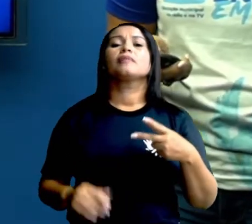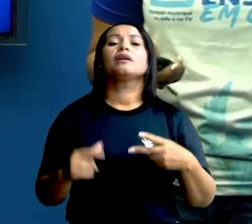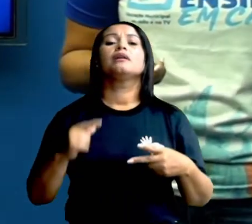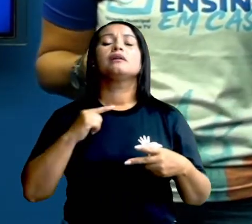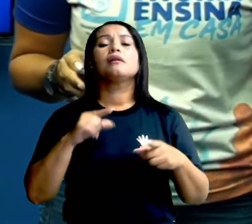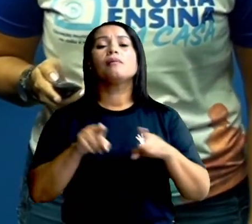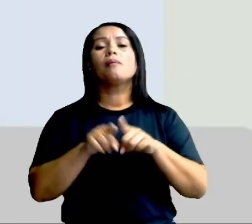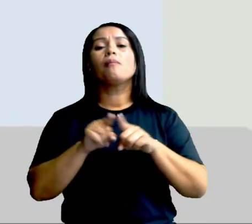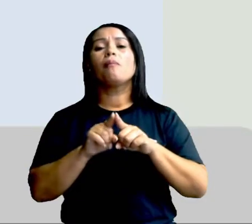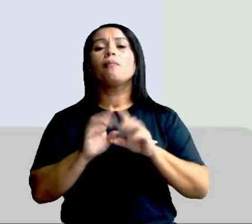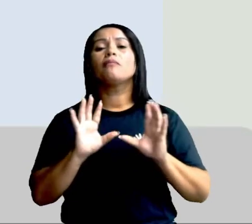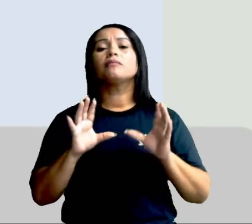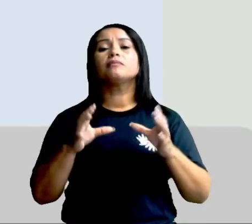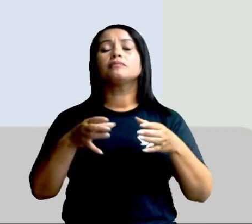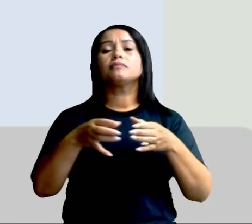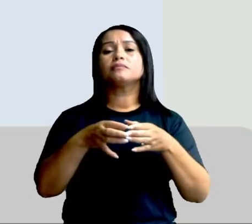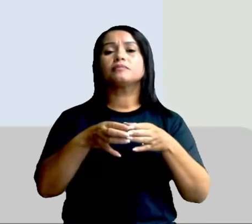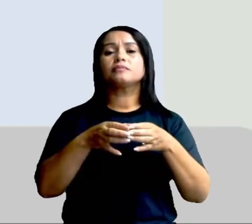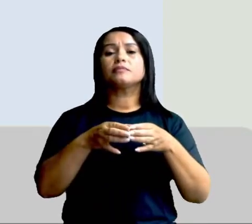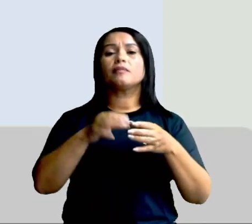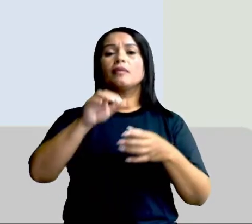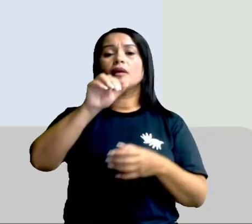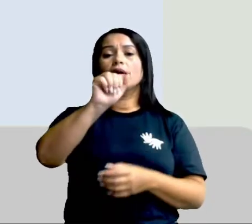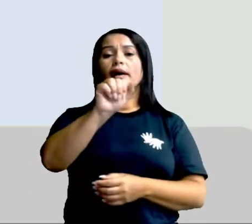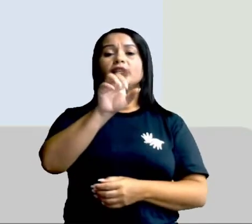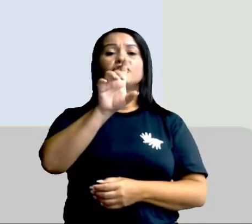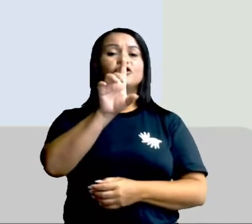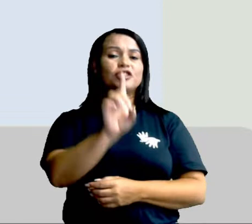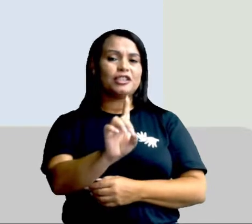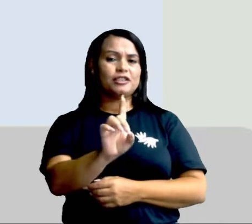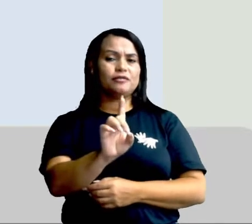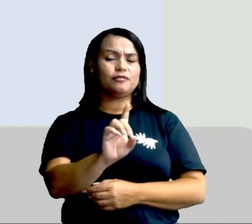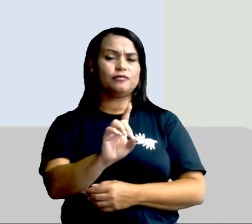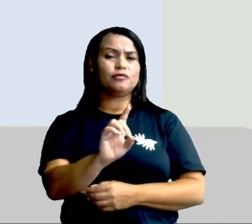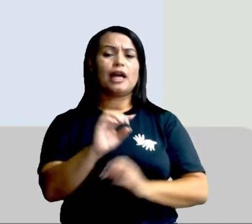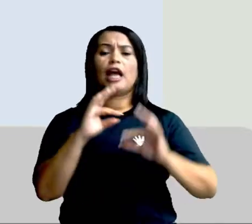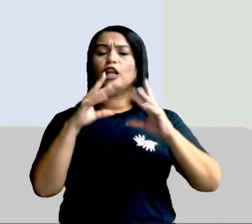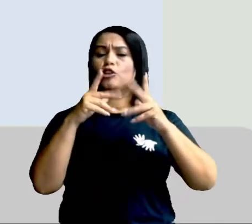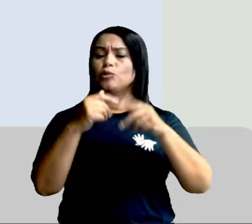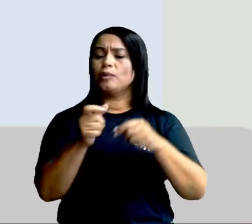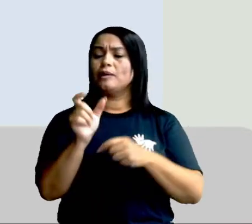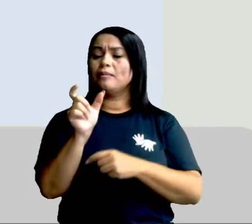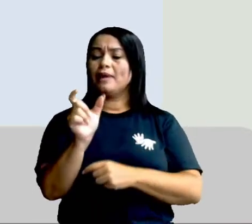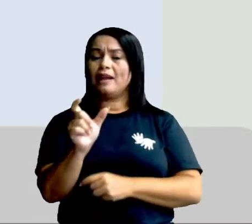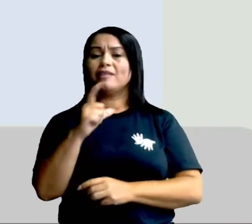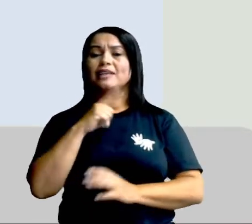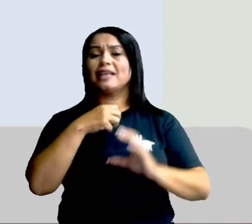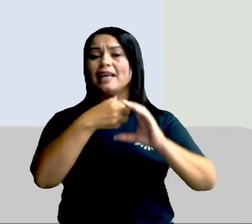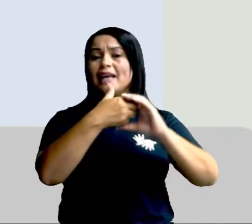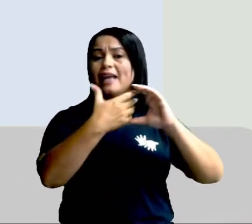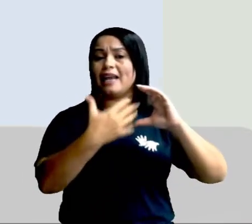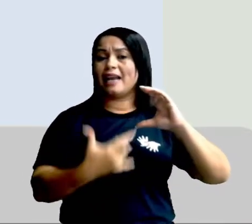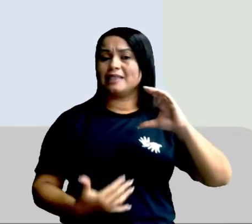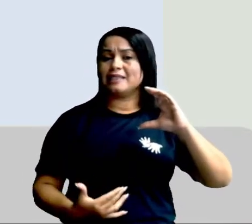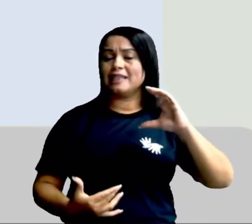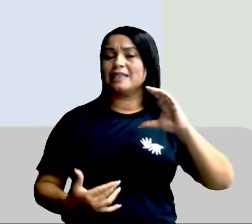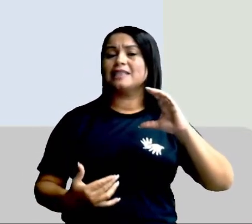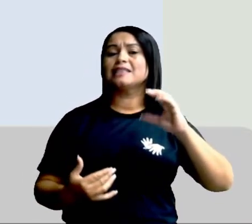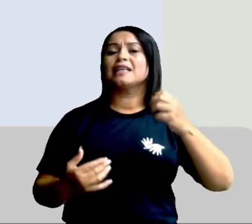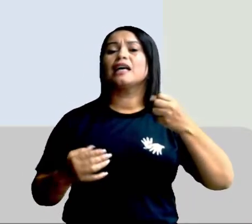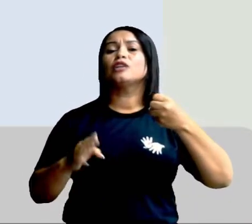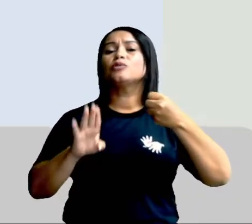E a nossa última classe, adjetivo. Adjetivo é toda palavra que caracteriza